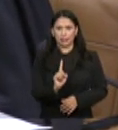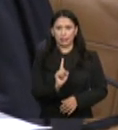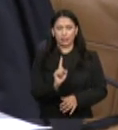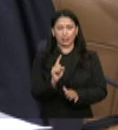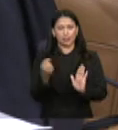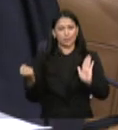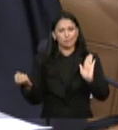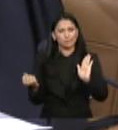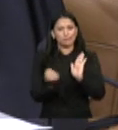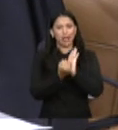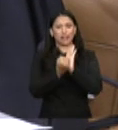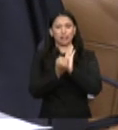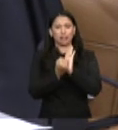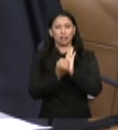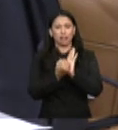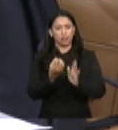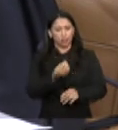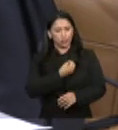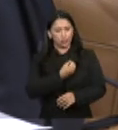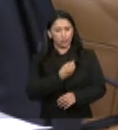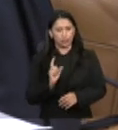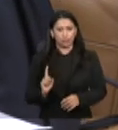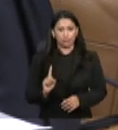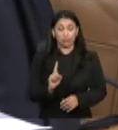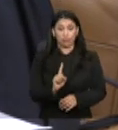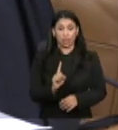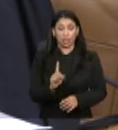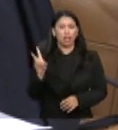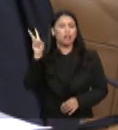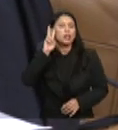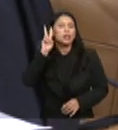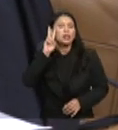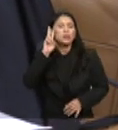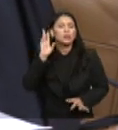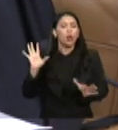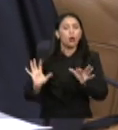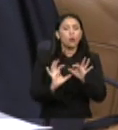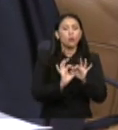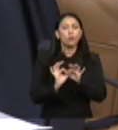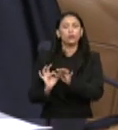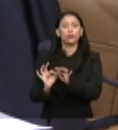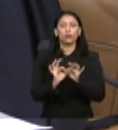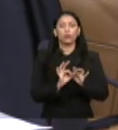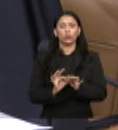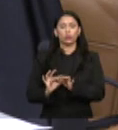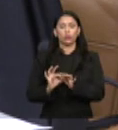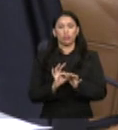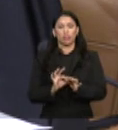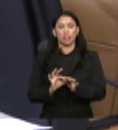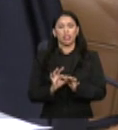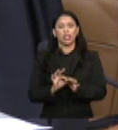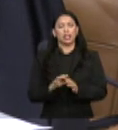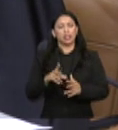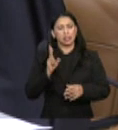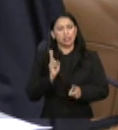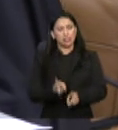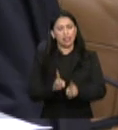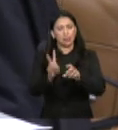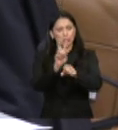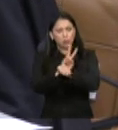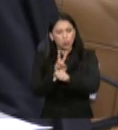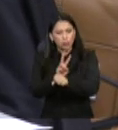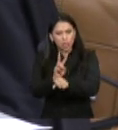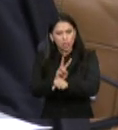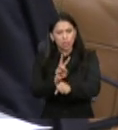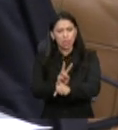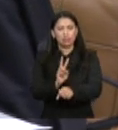a memória cultivada nos permite a unir a atualidade de sua vigília pela democracia e pela